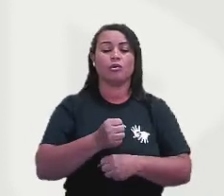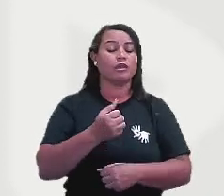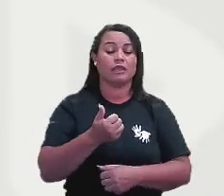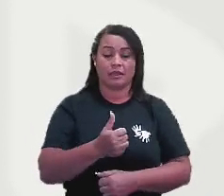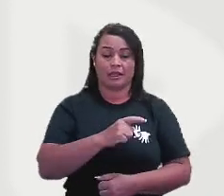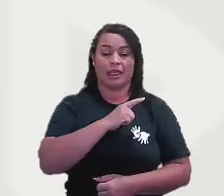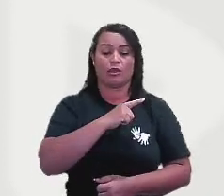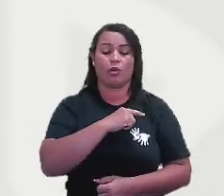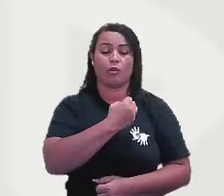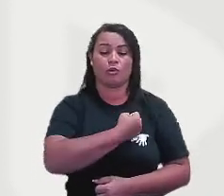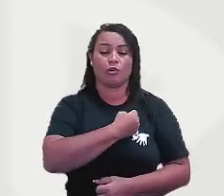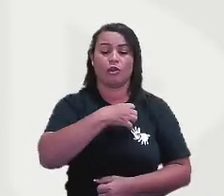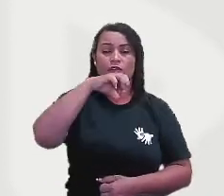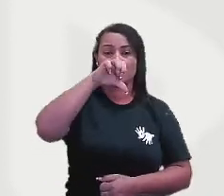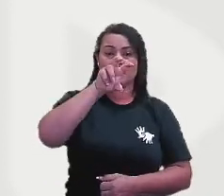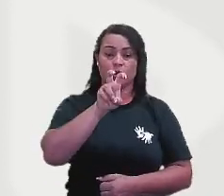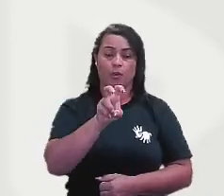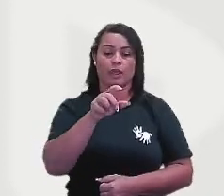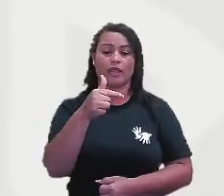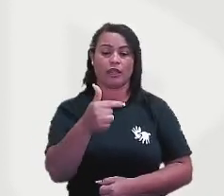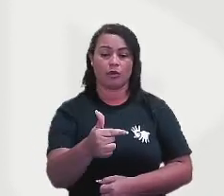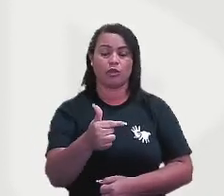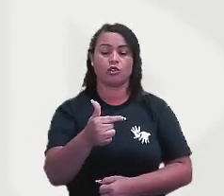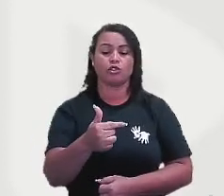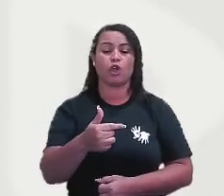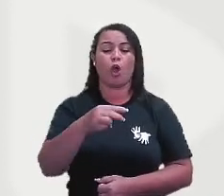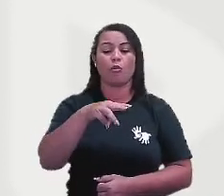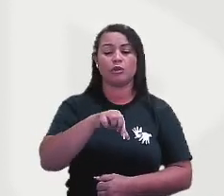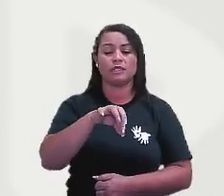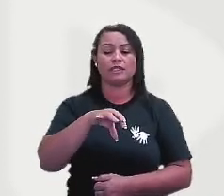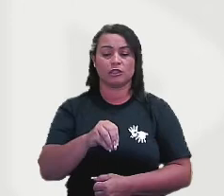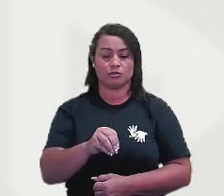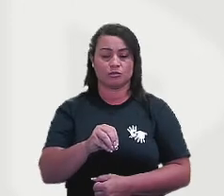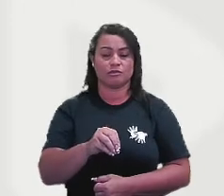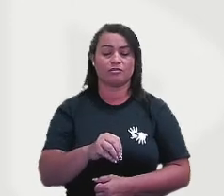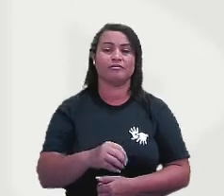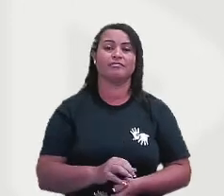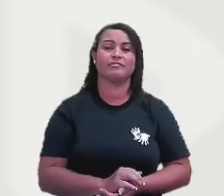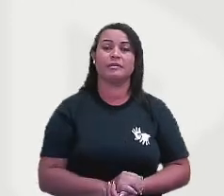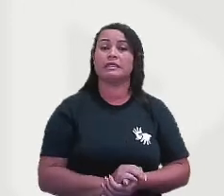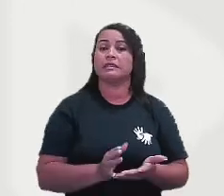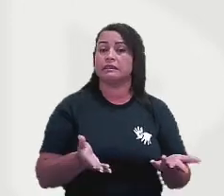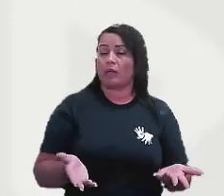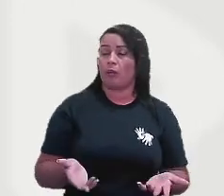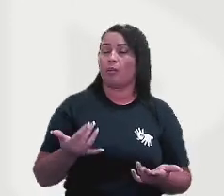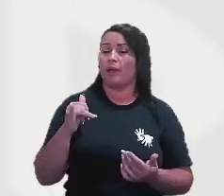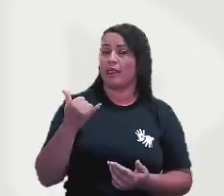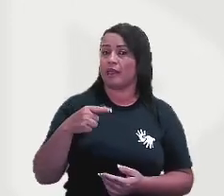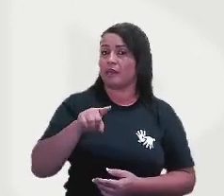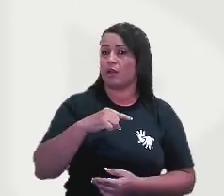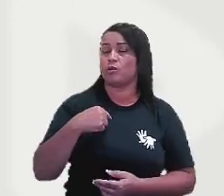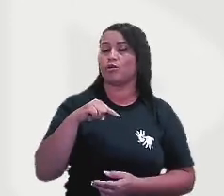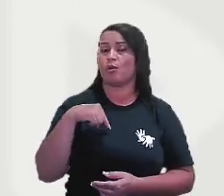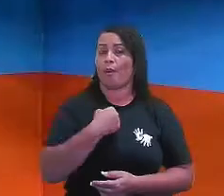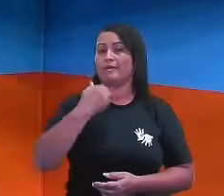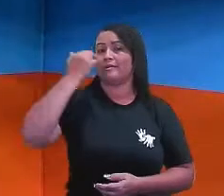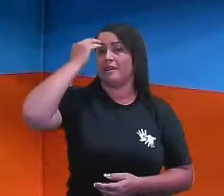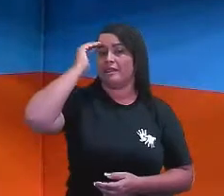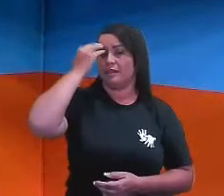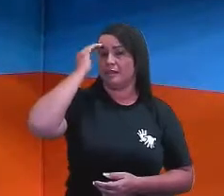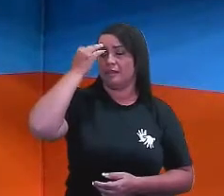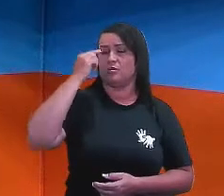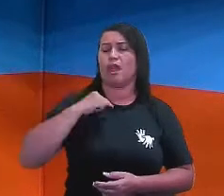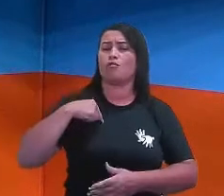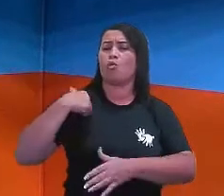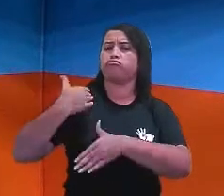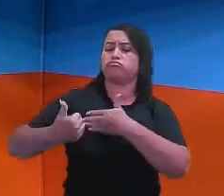município, comarca, termo e distrito. Beleza? Então, a gente entende aí, né, que foi todo